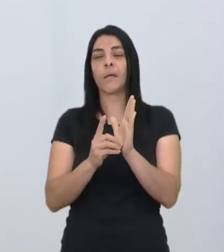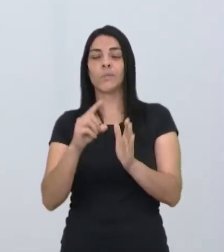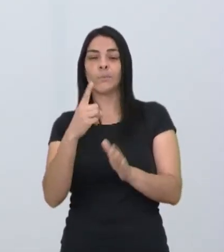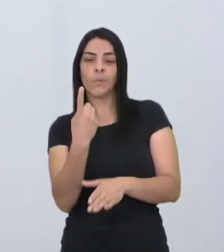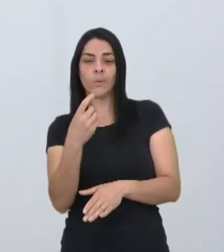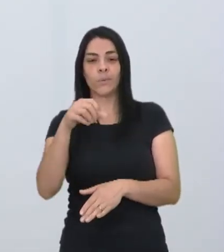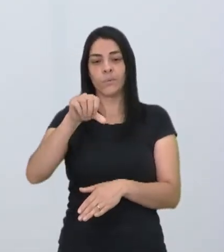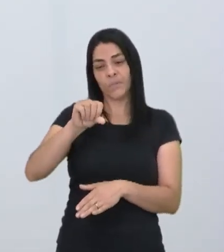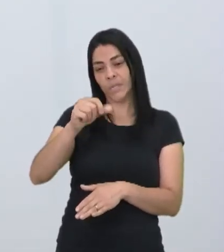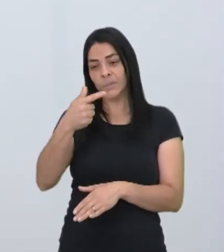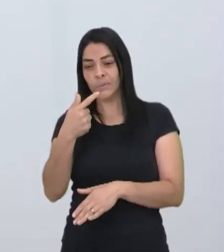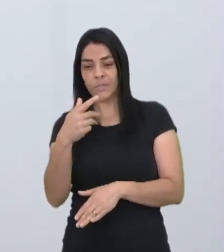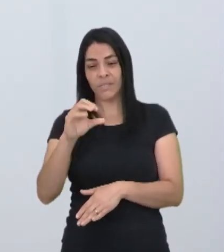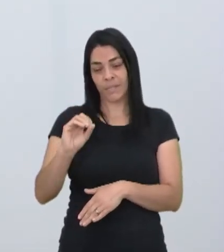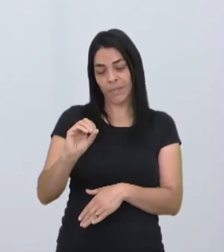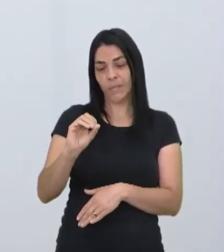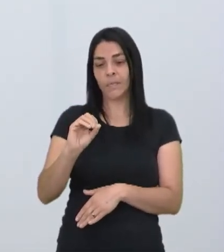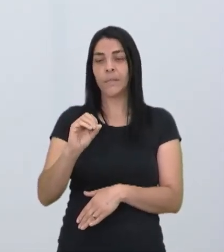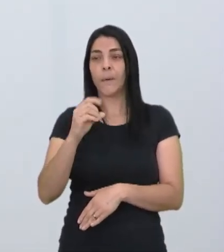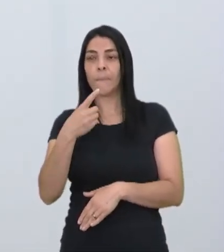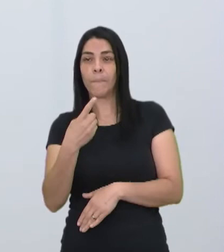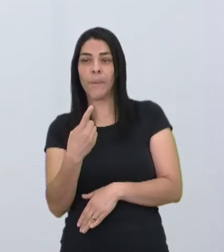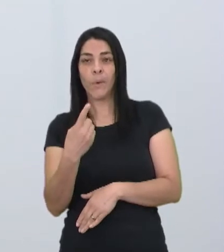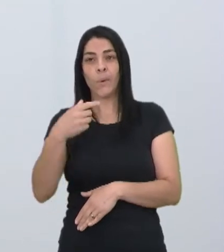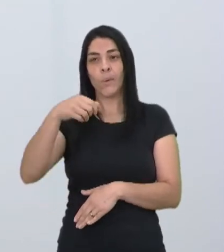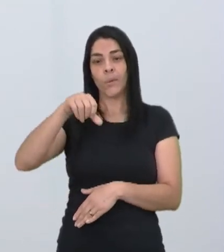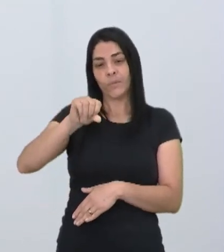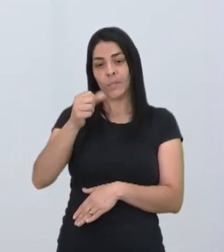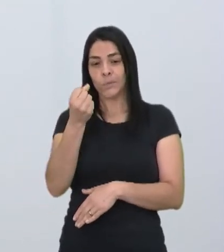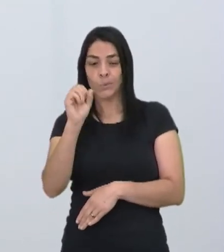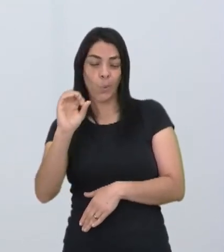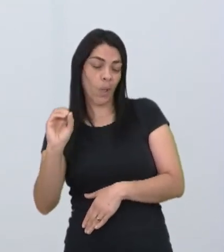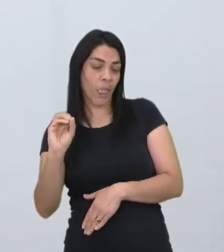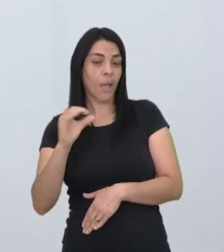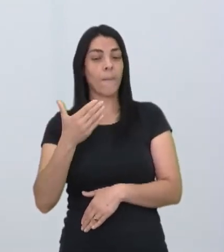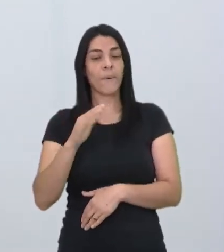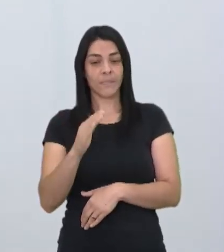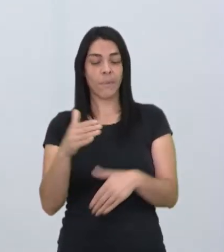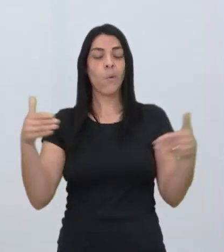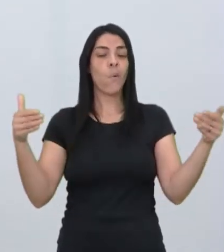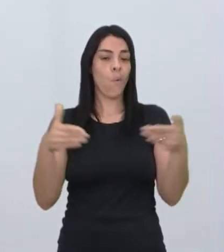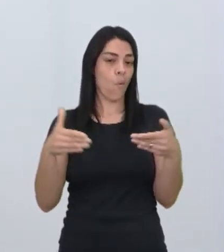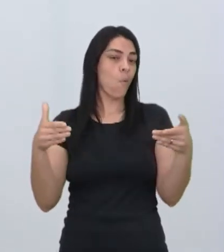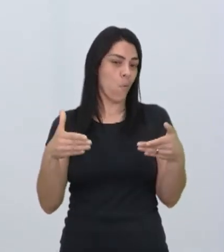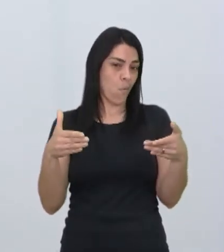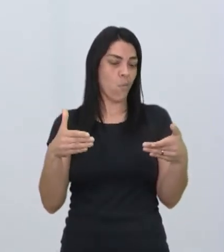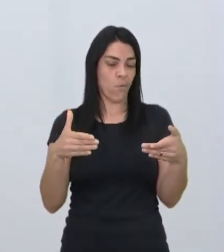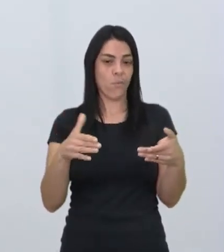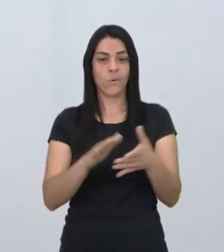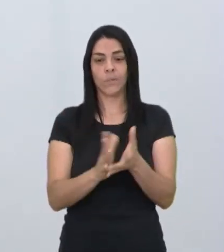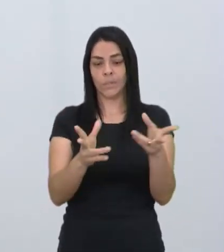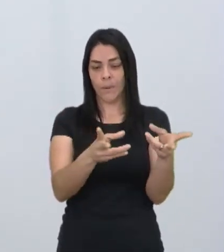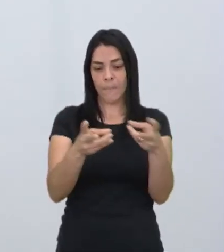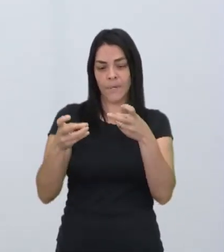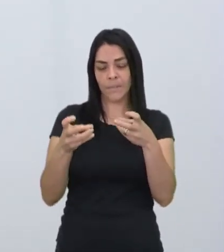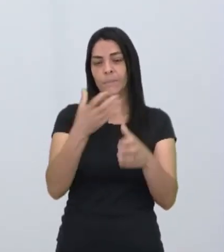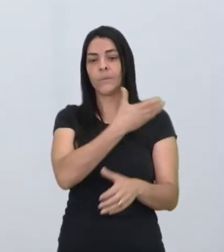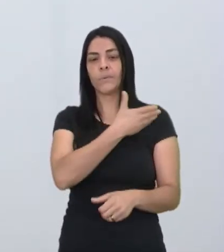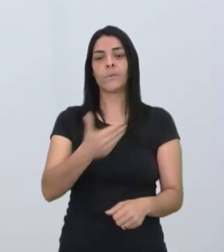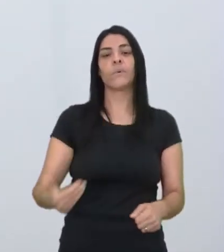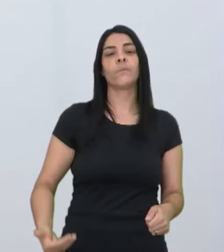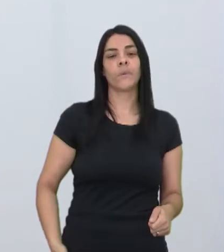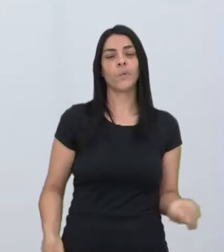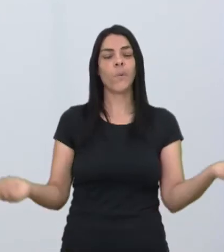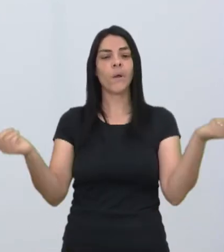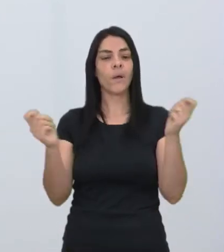1970, 1980, e hoje isso está começando a ser revisto pelo governo.